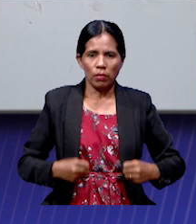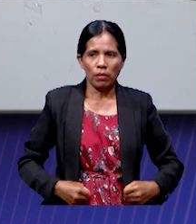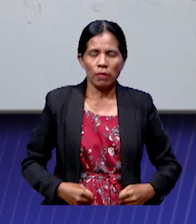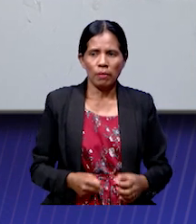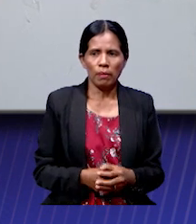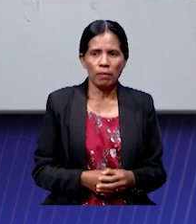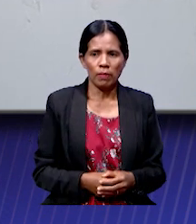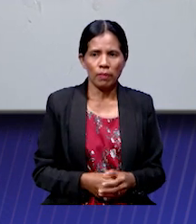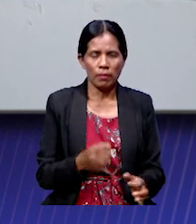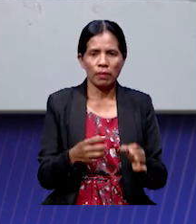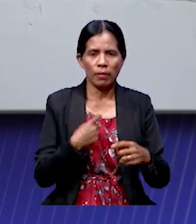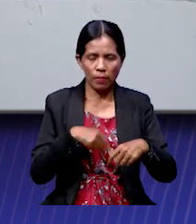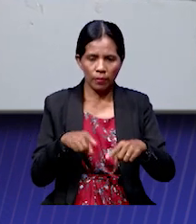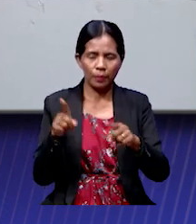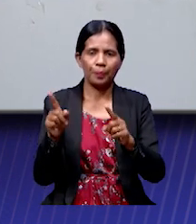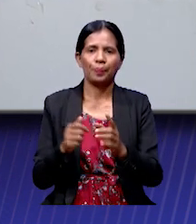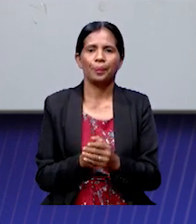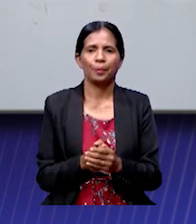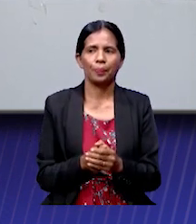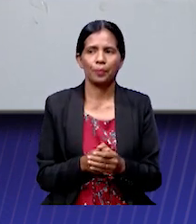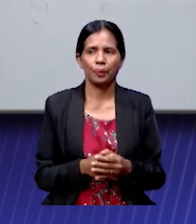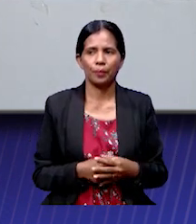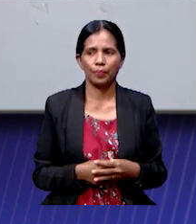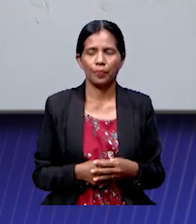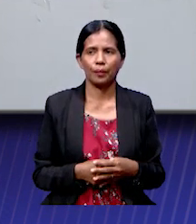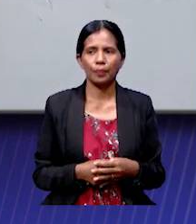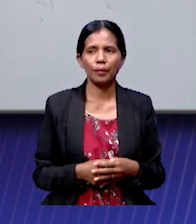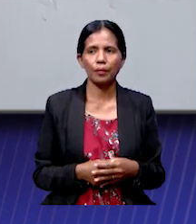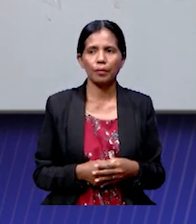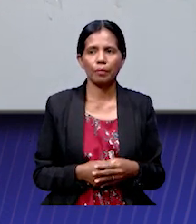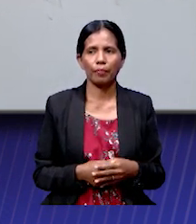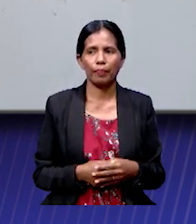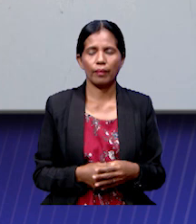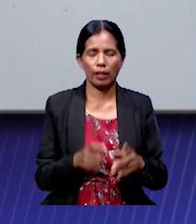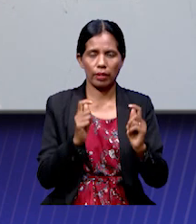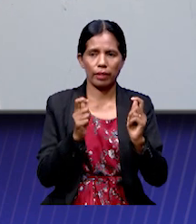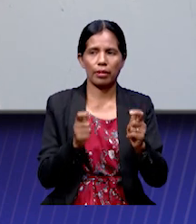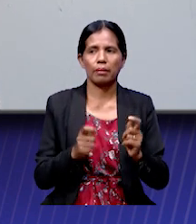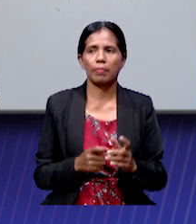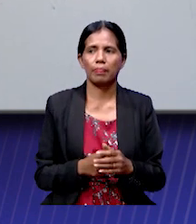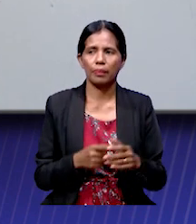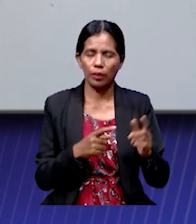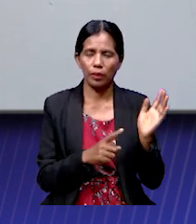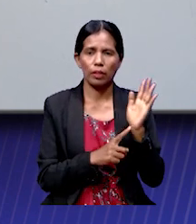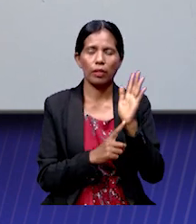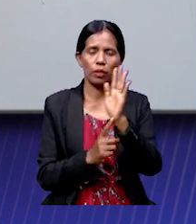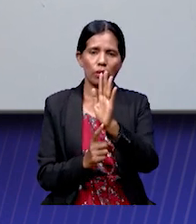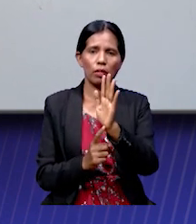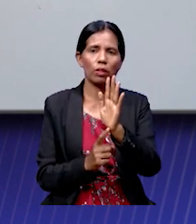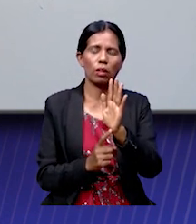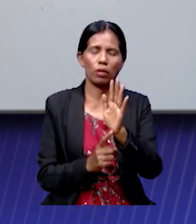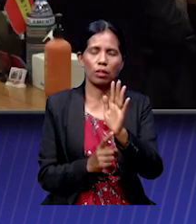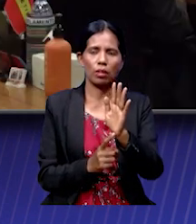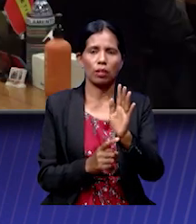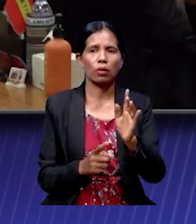se a tuba tem que ir ao teste PCR, depois teste e mostra lá uma, toi e na vá, é uma invalida que fala isso